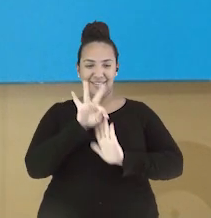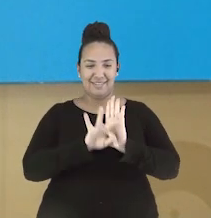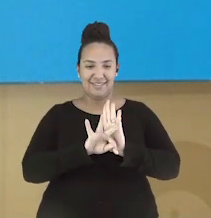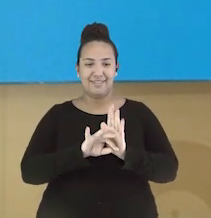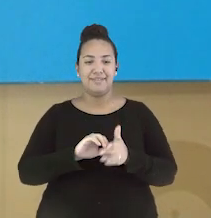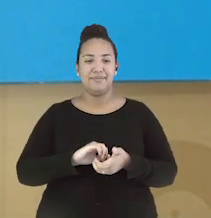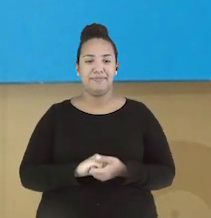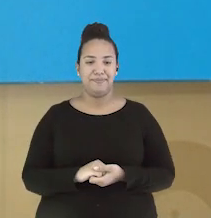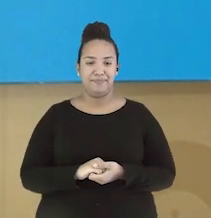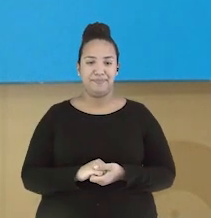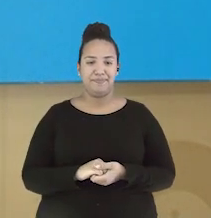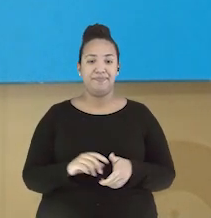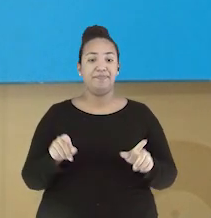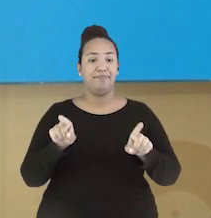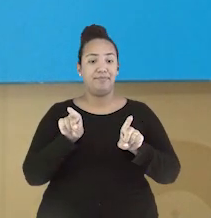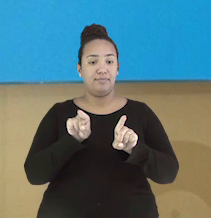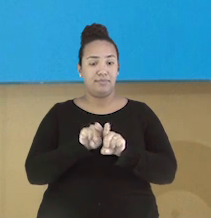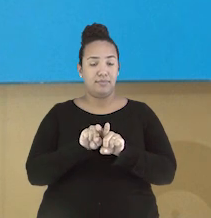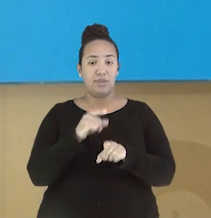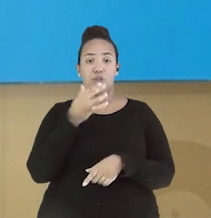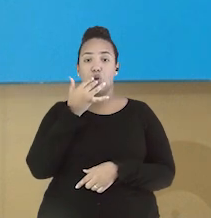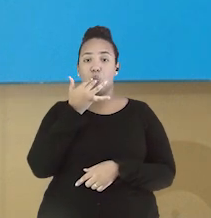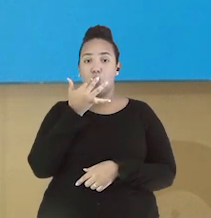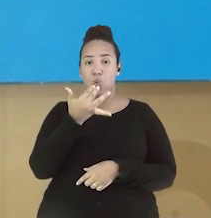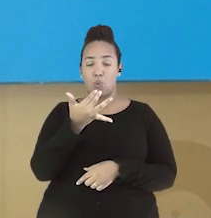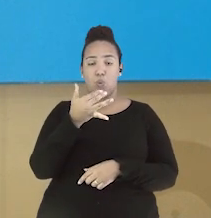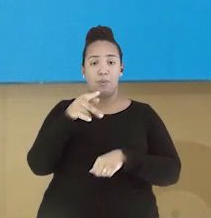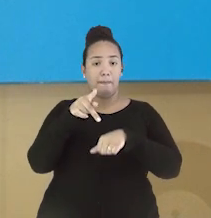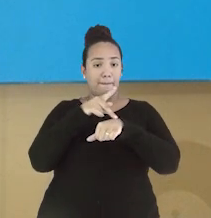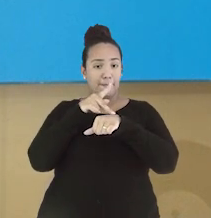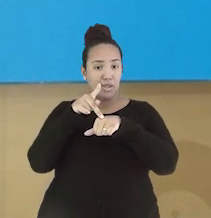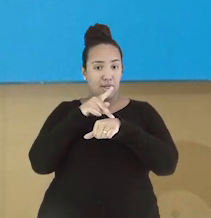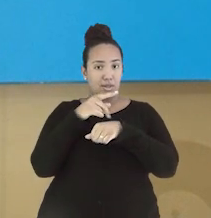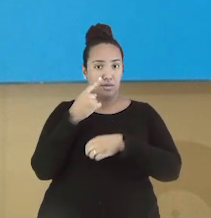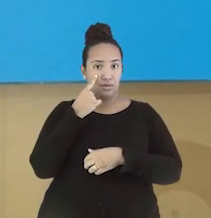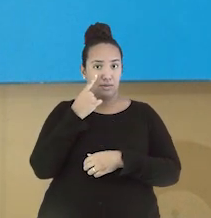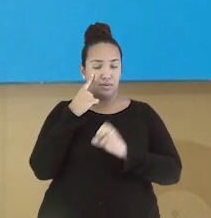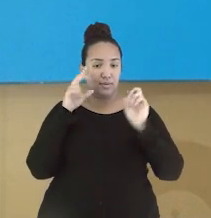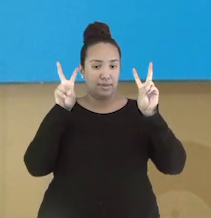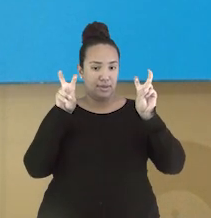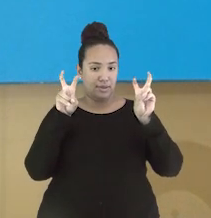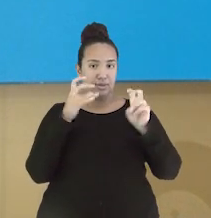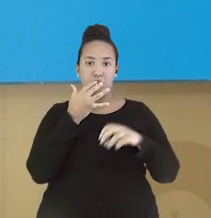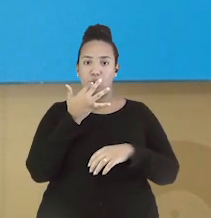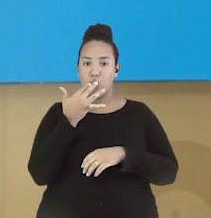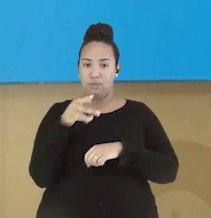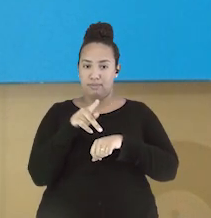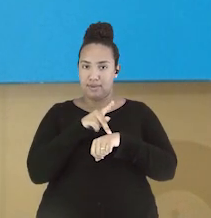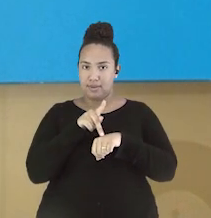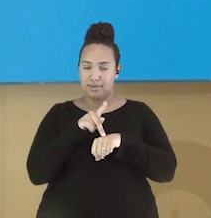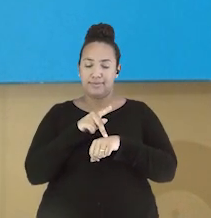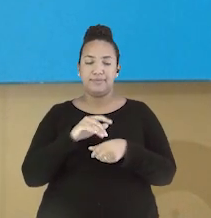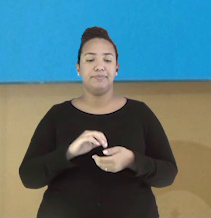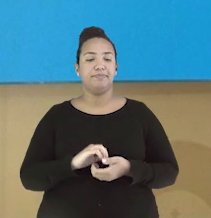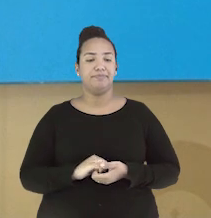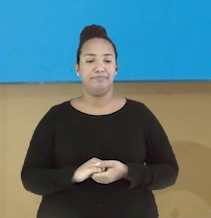restante do texto. O negrito. Perceba que o título está em negrito.